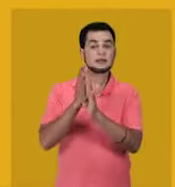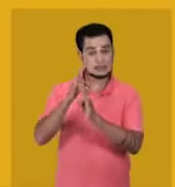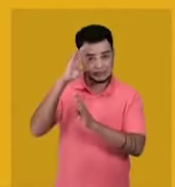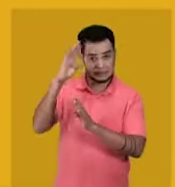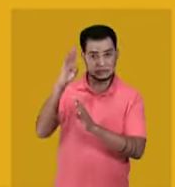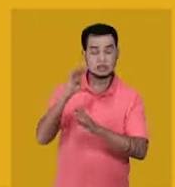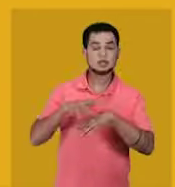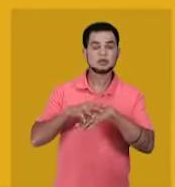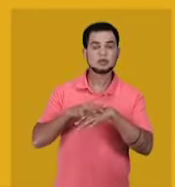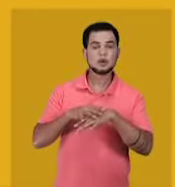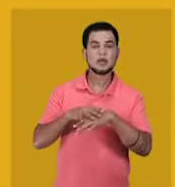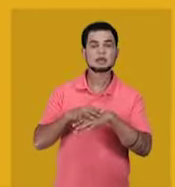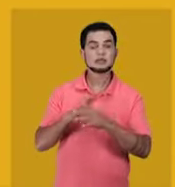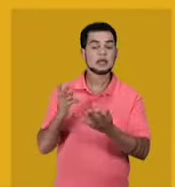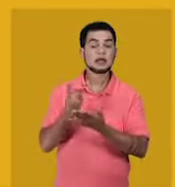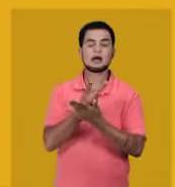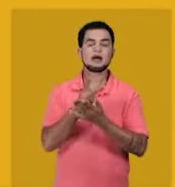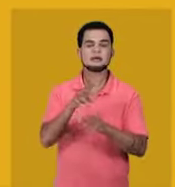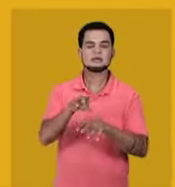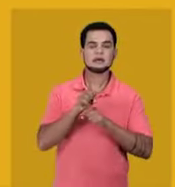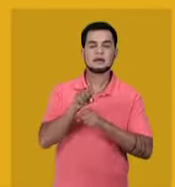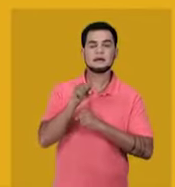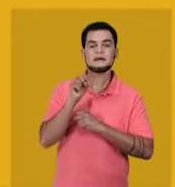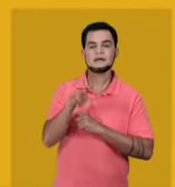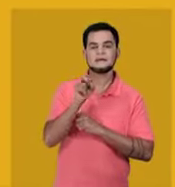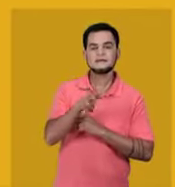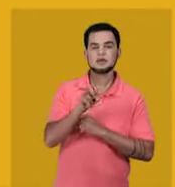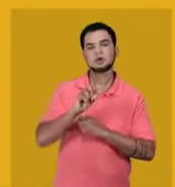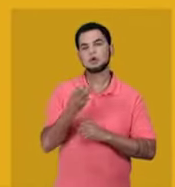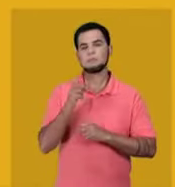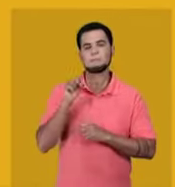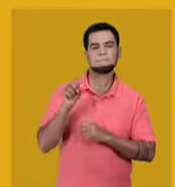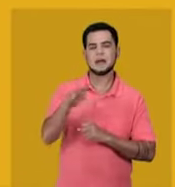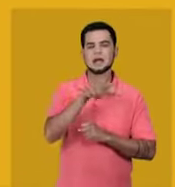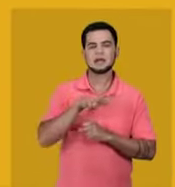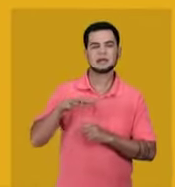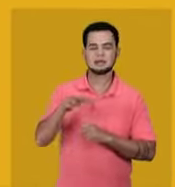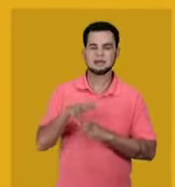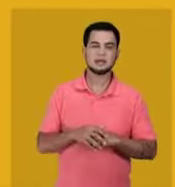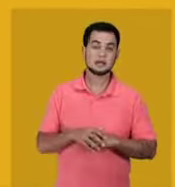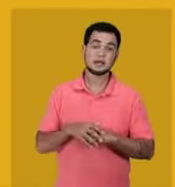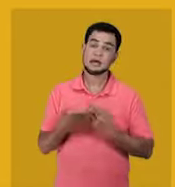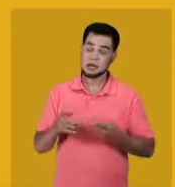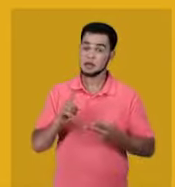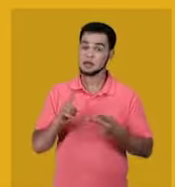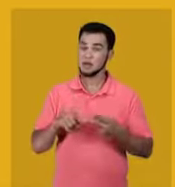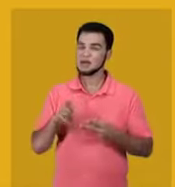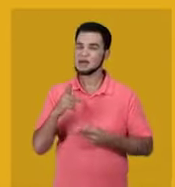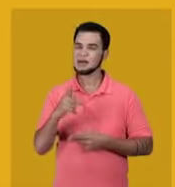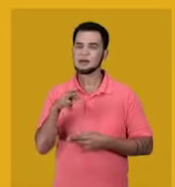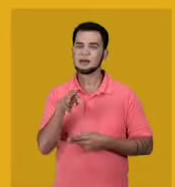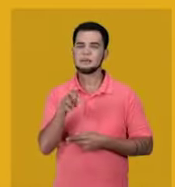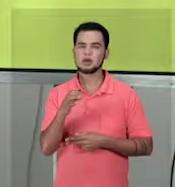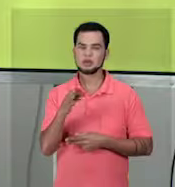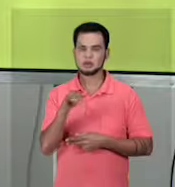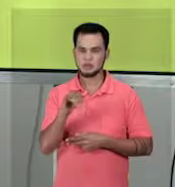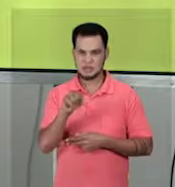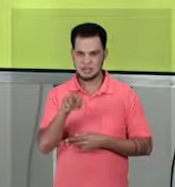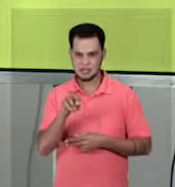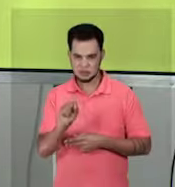doenças causadas por vírus e bactérias. Como eu falei para vocês, protozoários e fungos nós vamos ver na nossa próxima